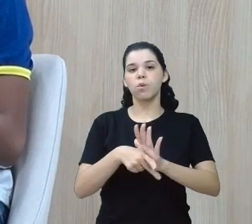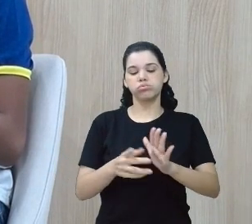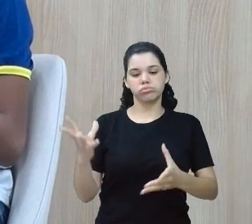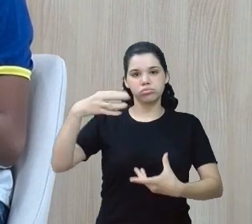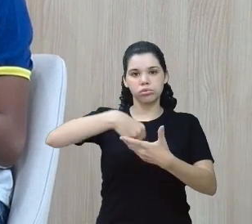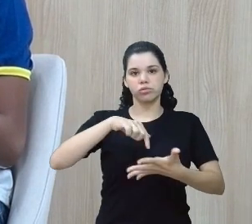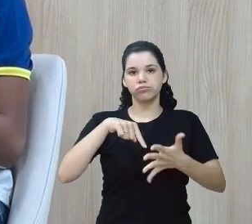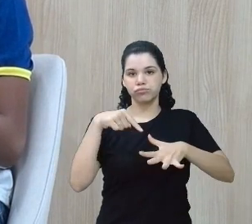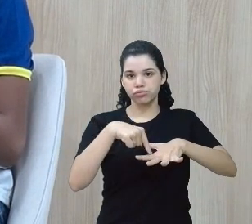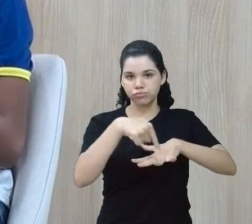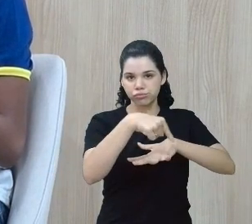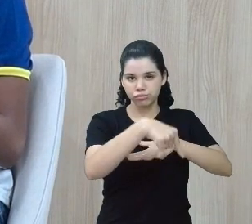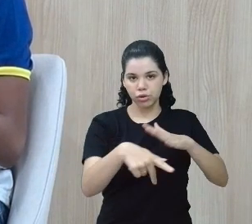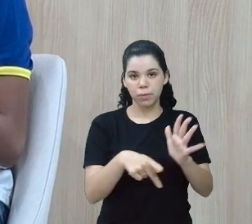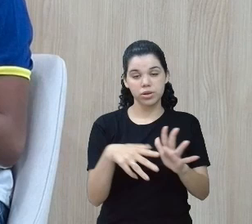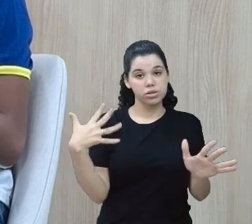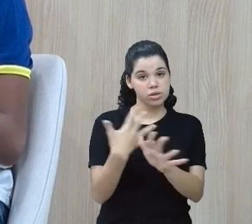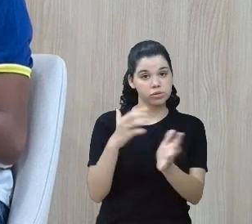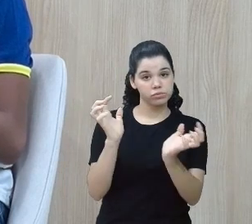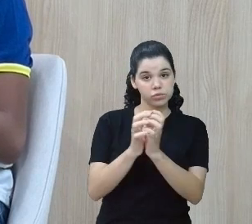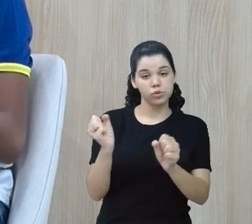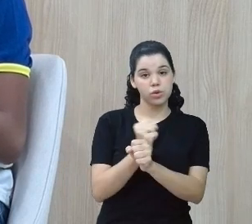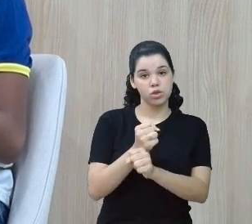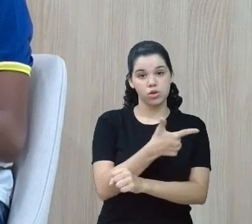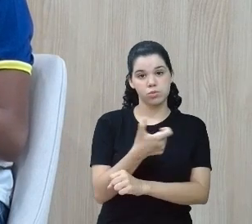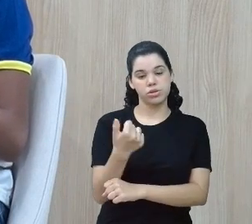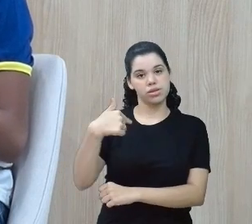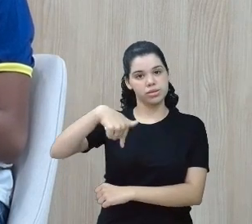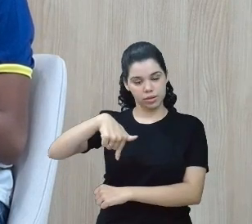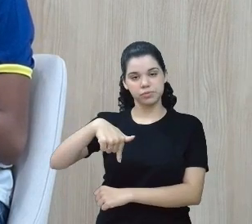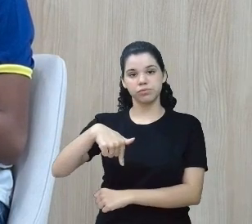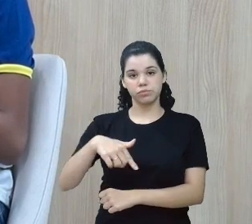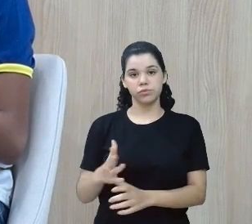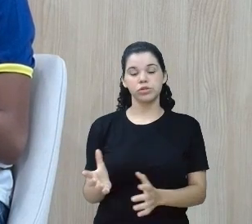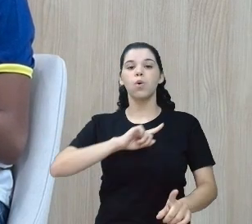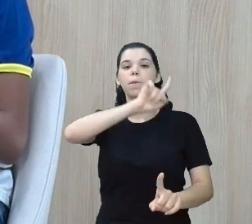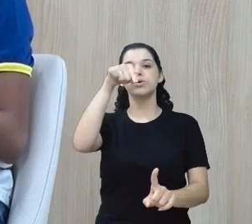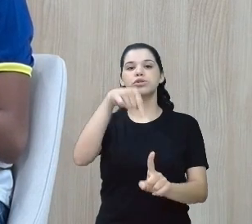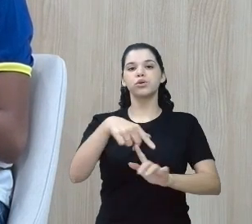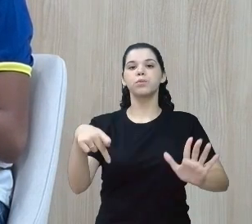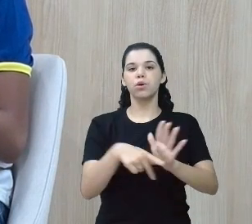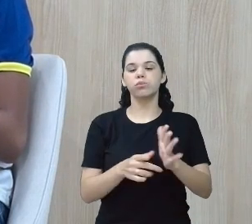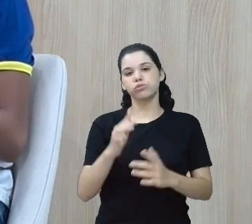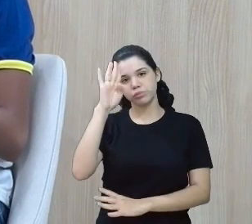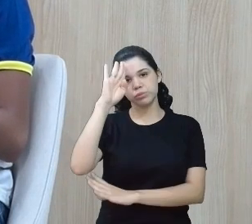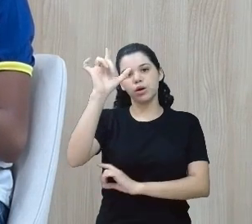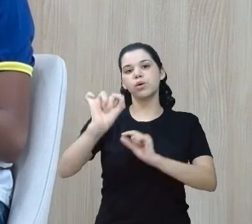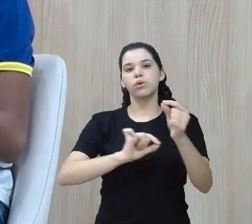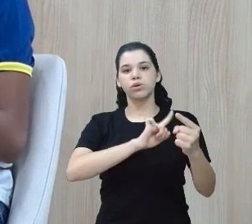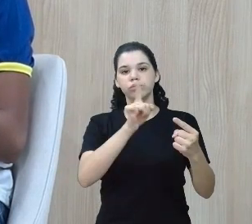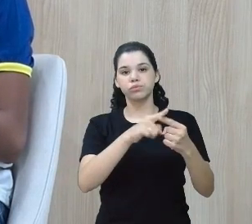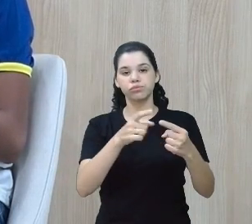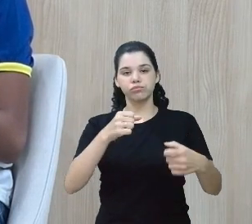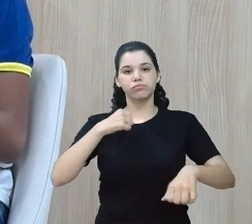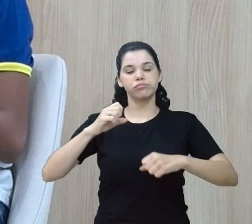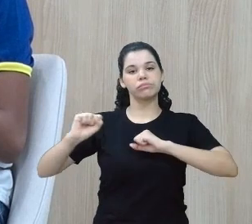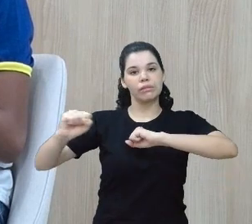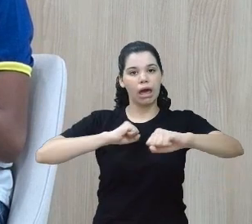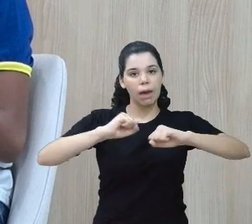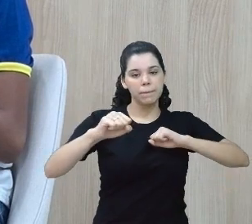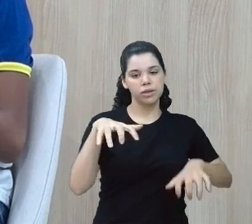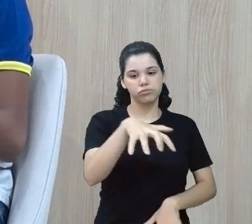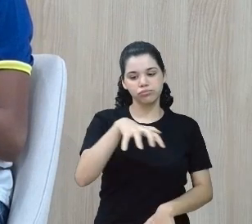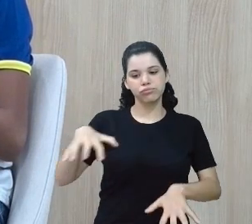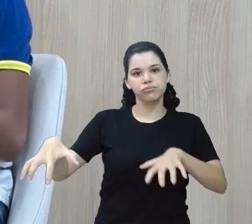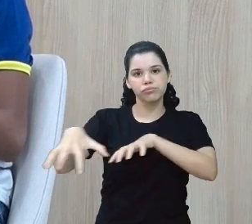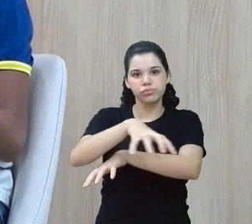calendário oficial da cidade do Recife em 2017. Dentre seus objetivos, destacamos promover debates entre diversos